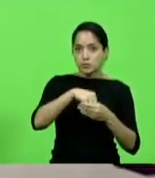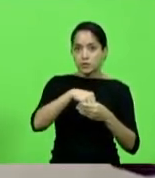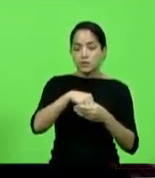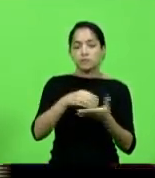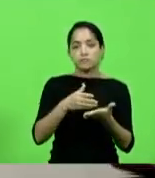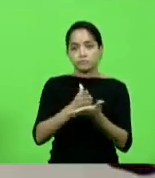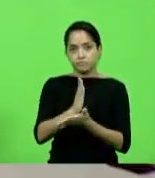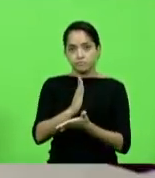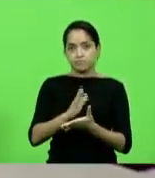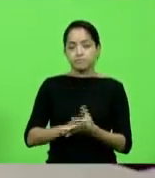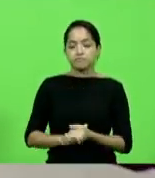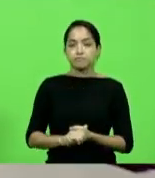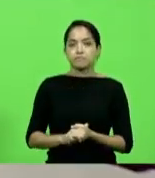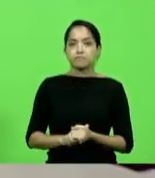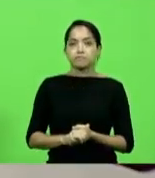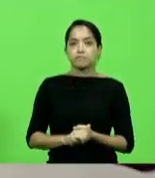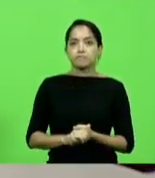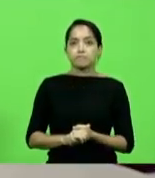aprovadas.